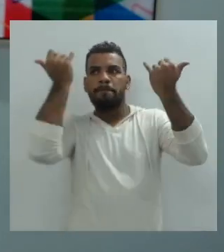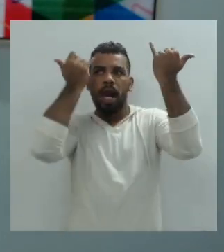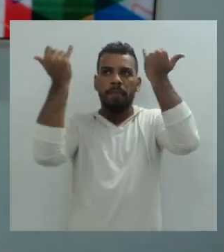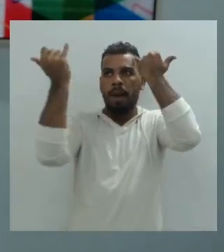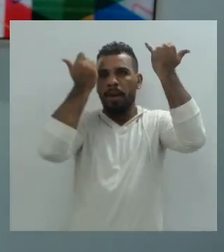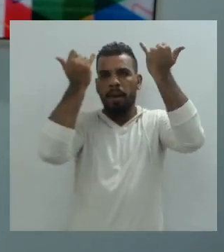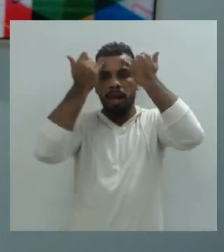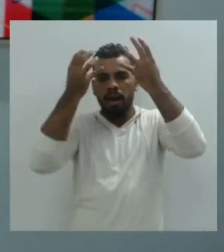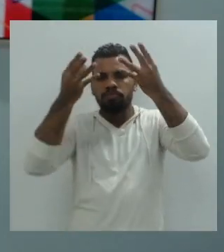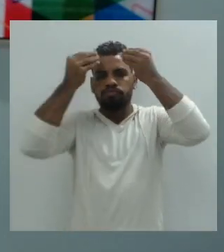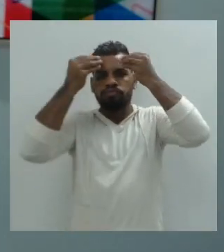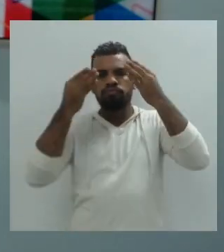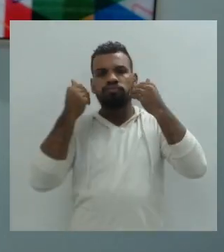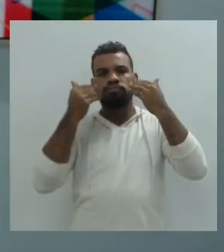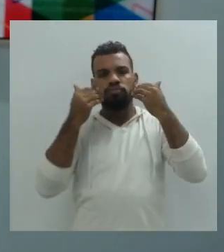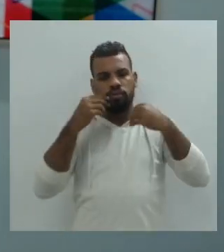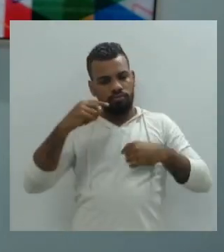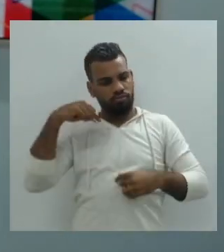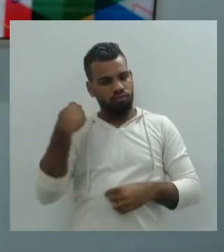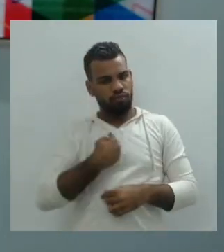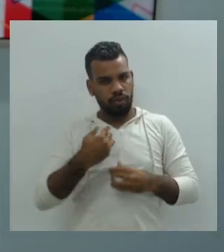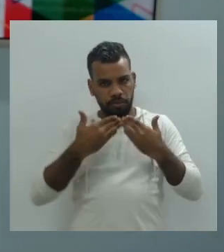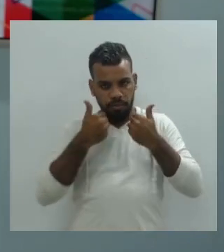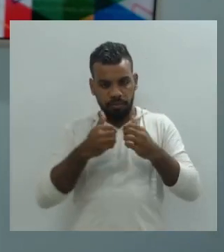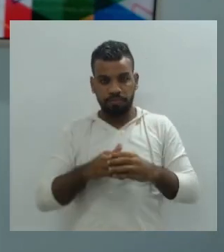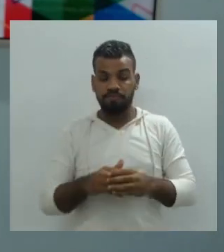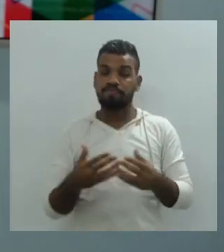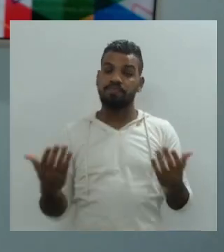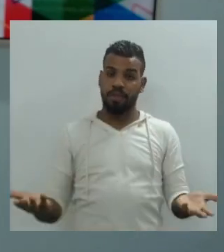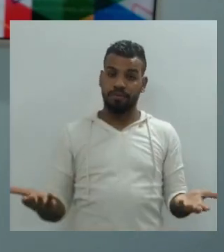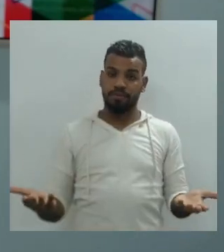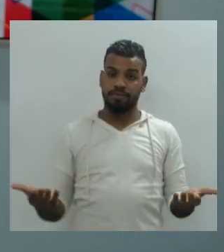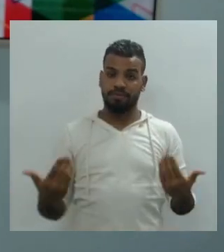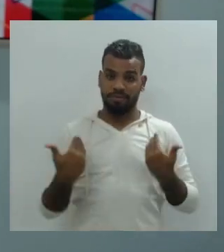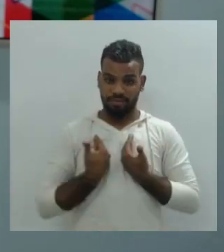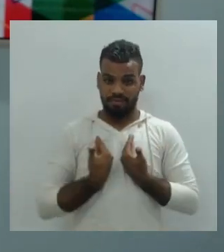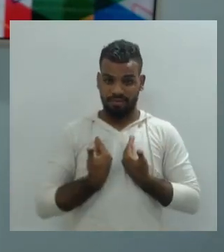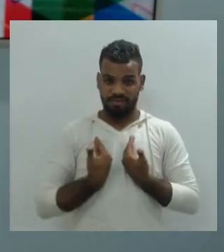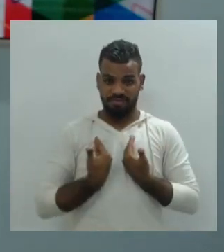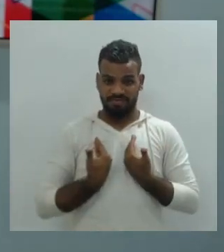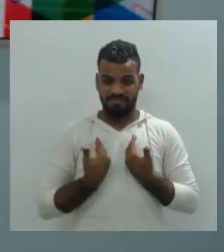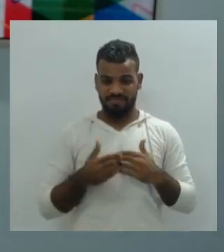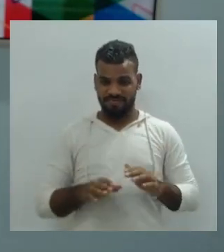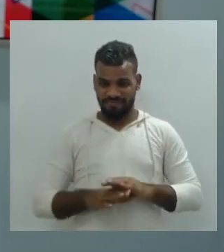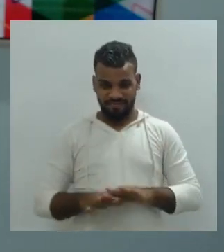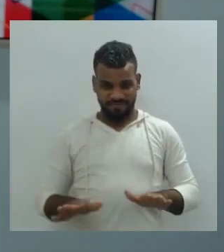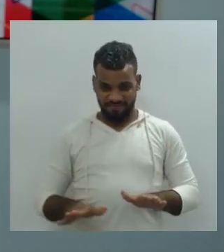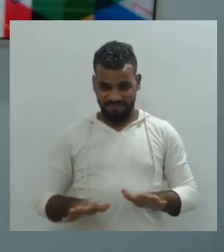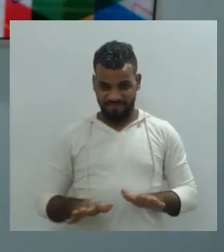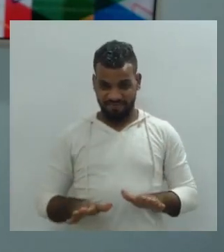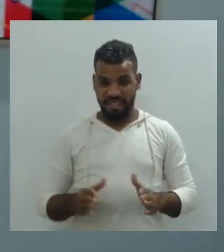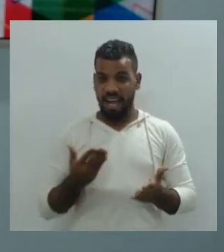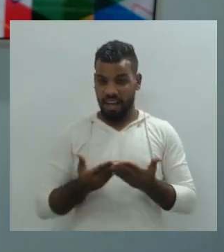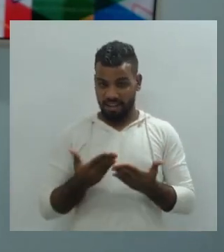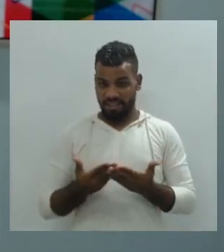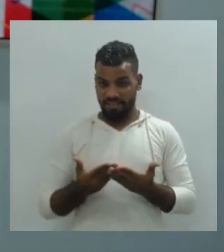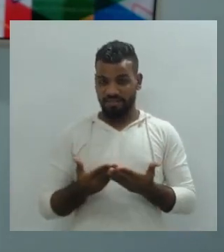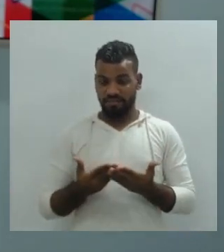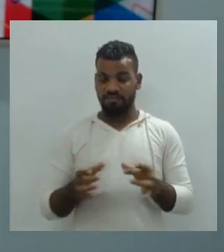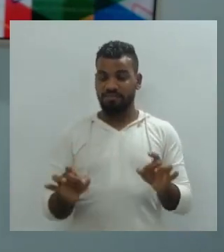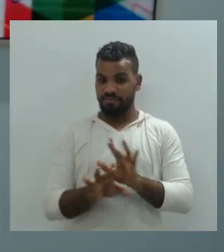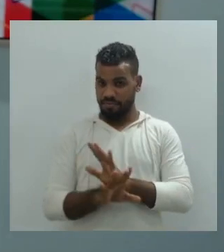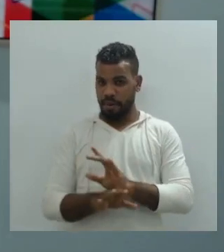uma versão melhor de nós mesmos. Bem, eu vou ficando por aqui. Nossa aula se